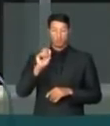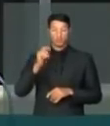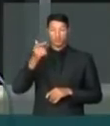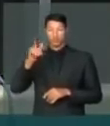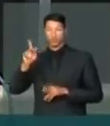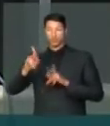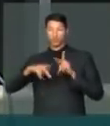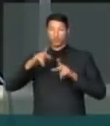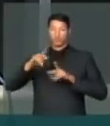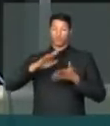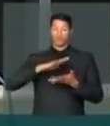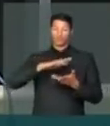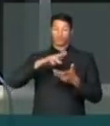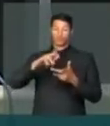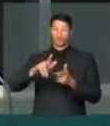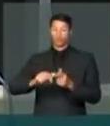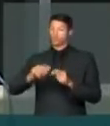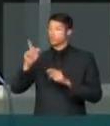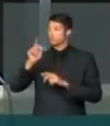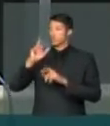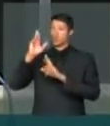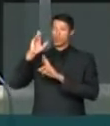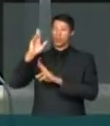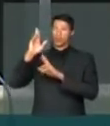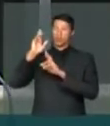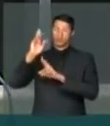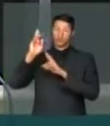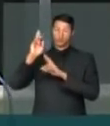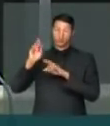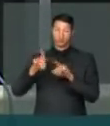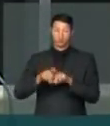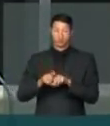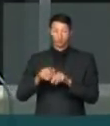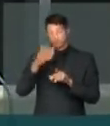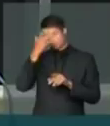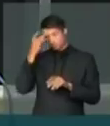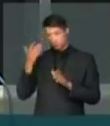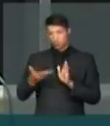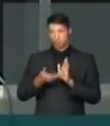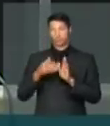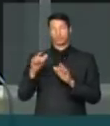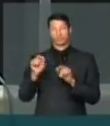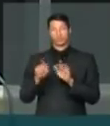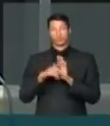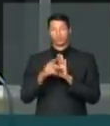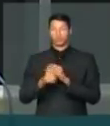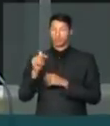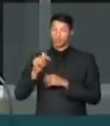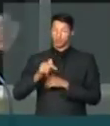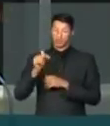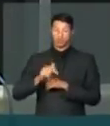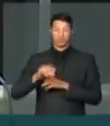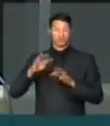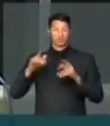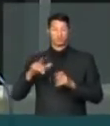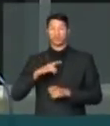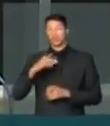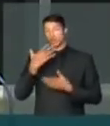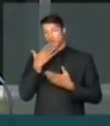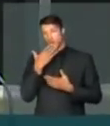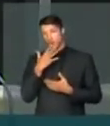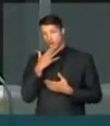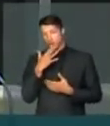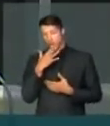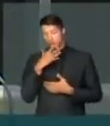povos do mundo não representados e os parlamentares do Parlamento Europeu tomem